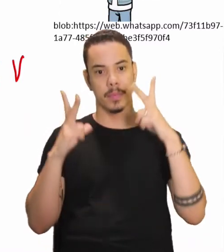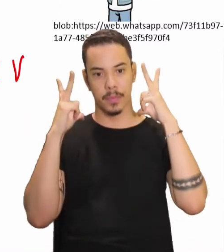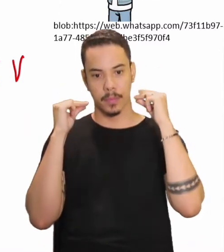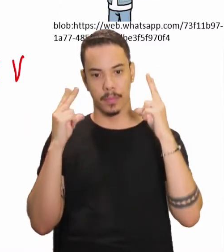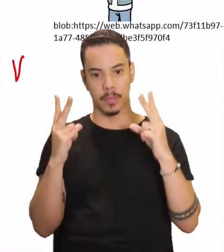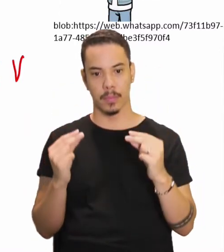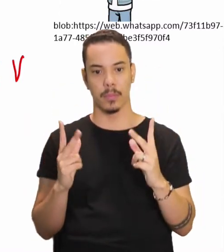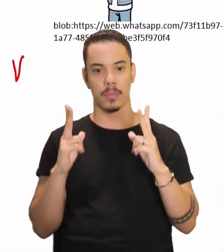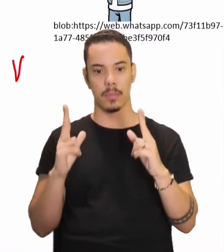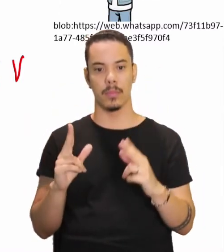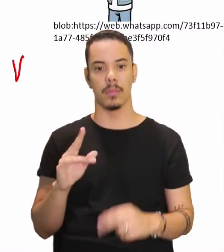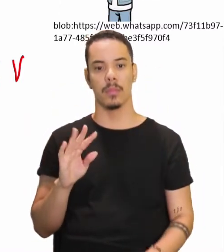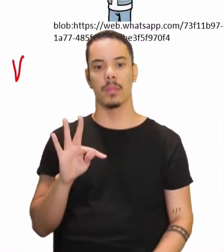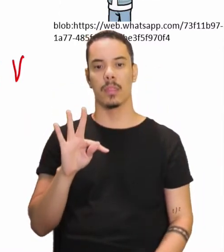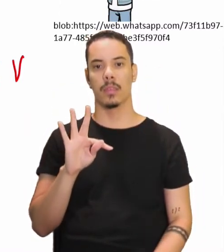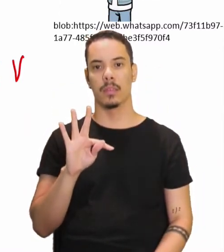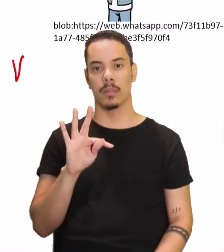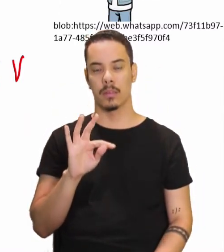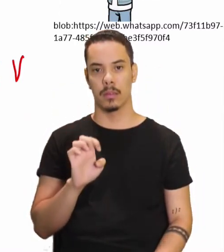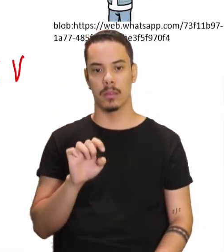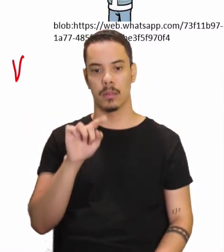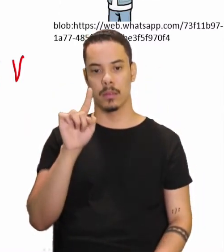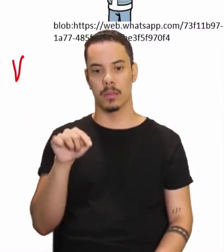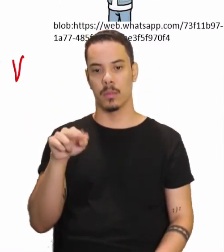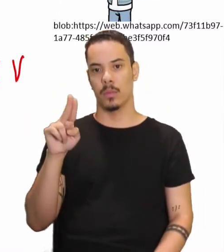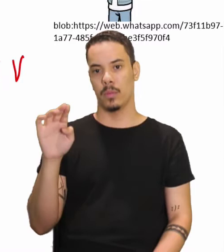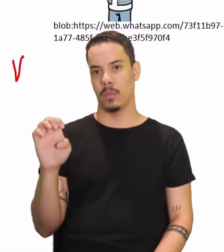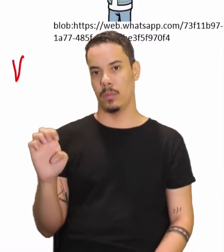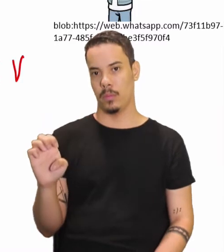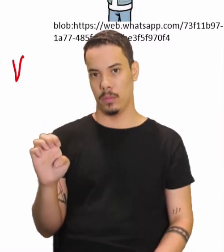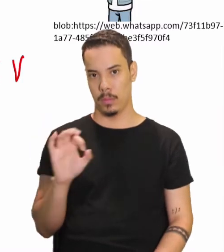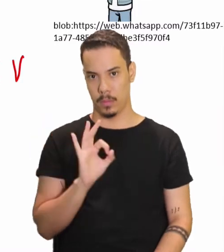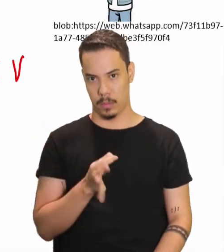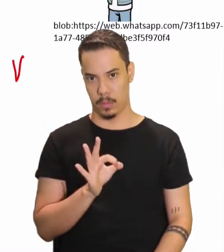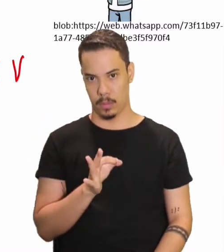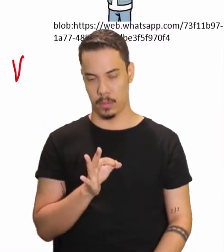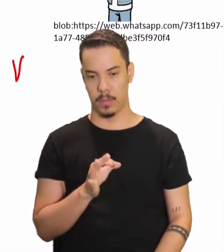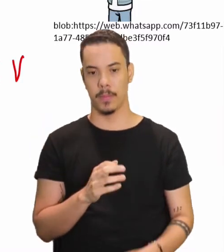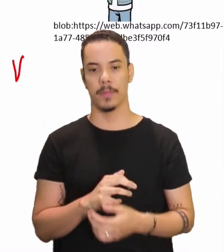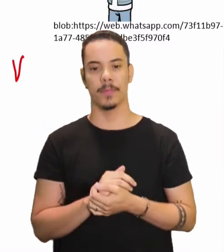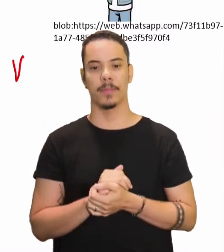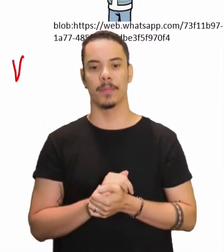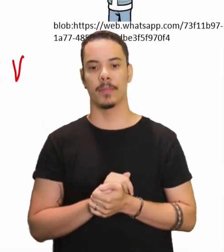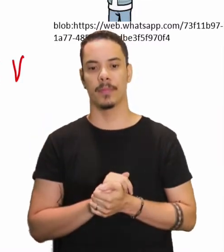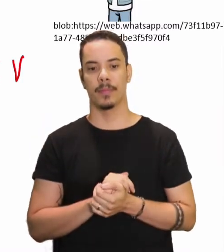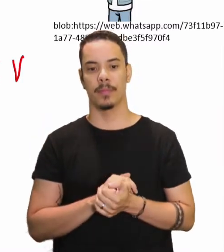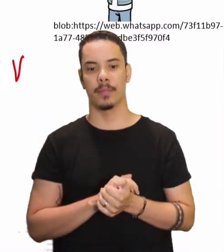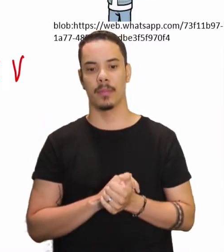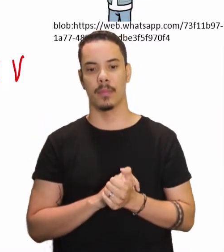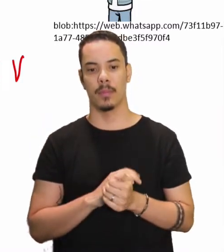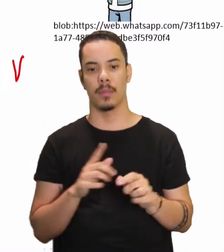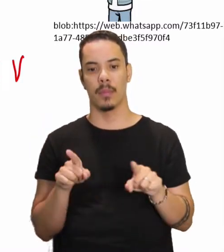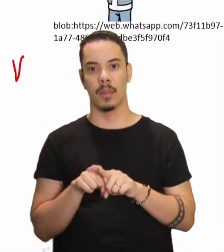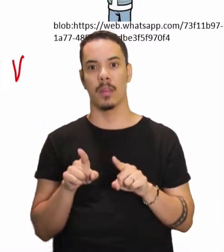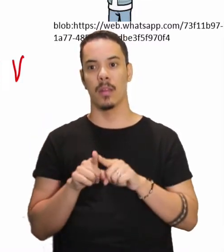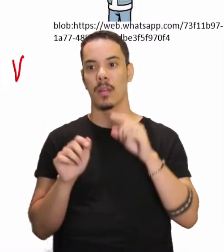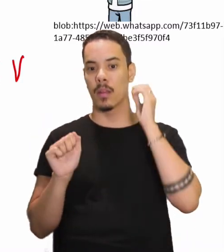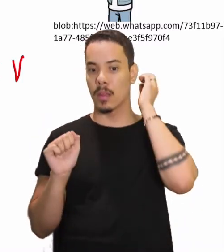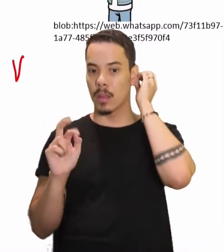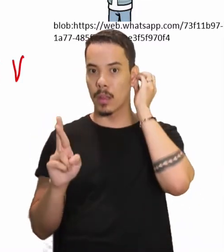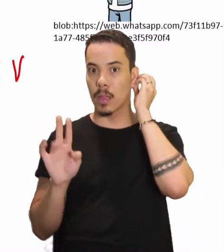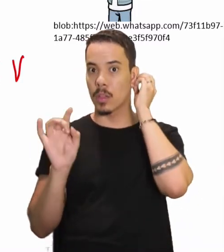eu digo, tênue. Veja que é bem aberto. Tênue. O E, né? Olha aí, saída de ar somente